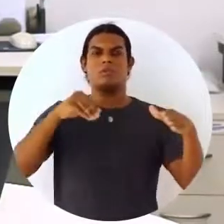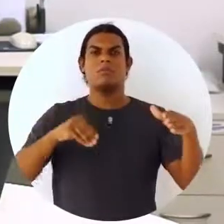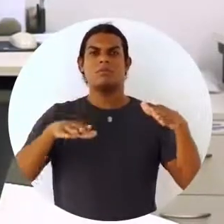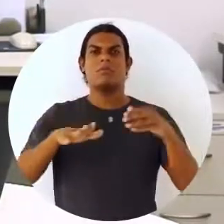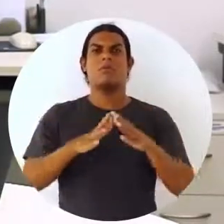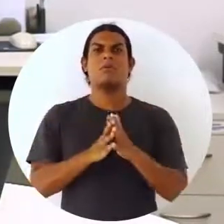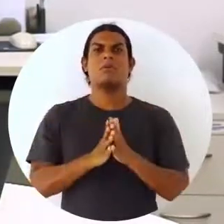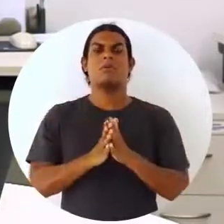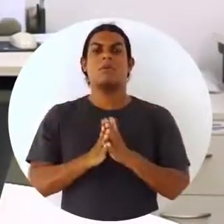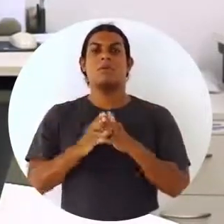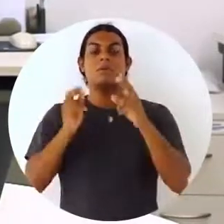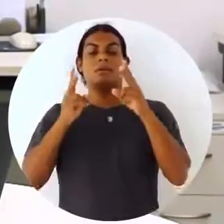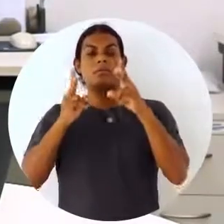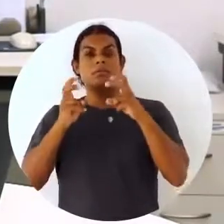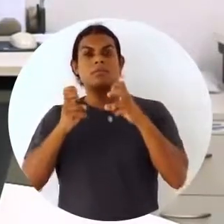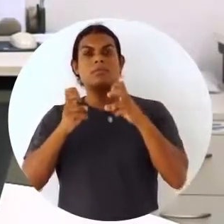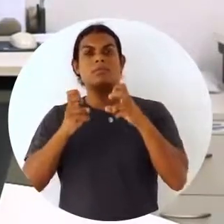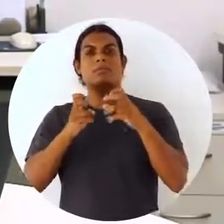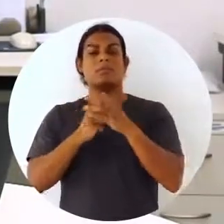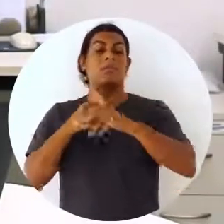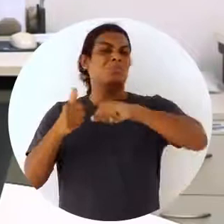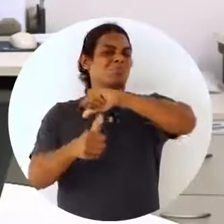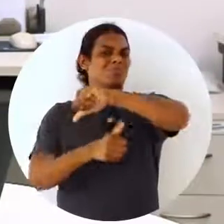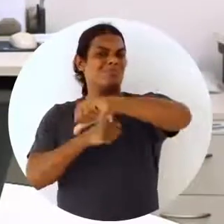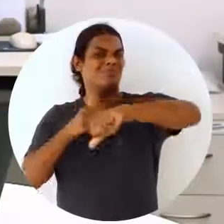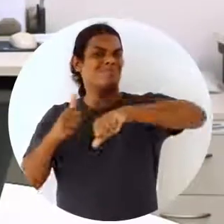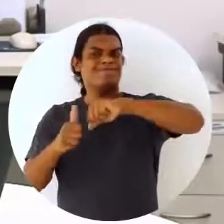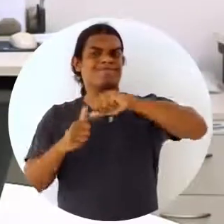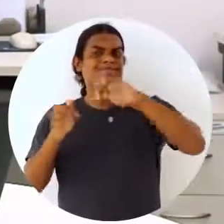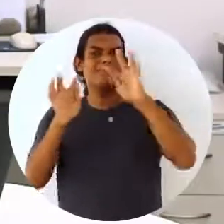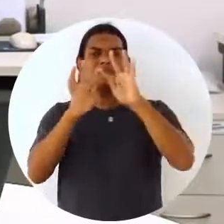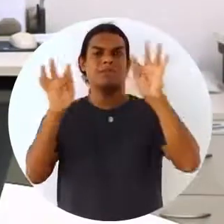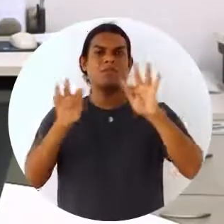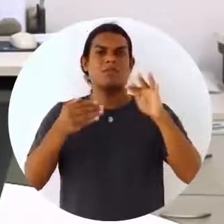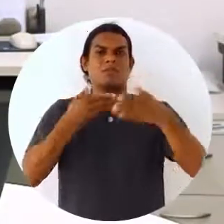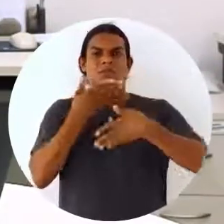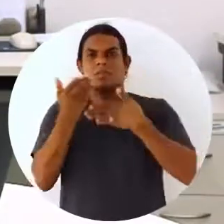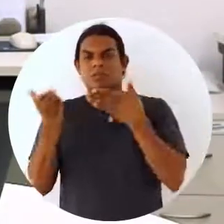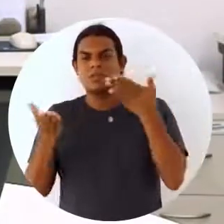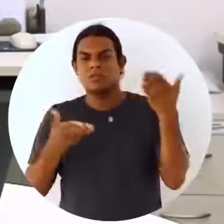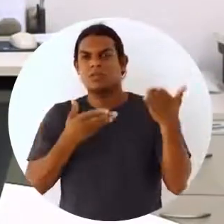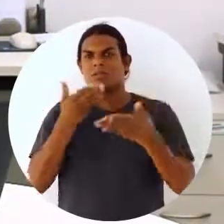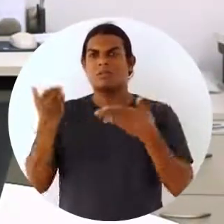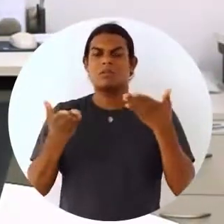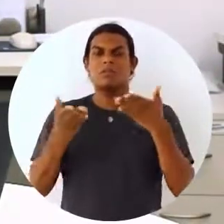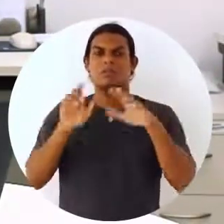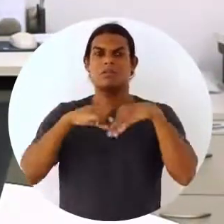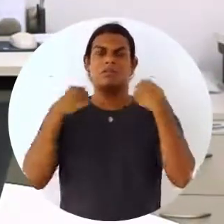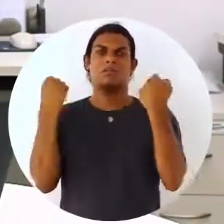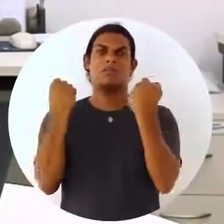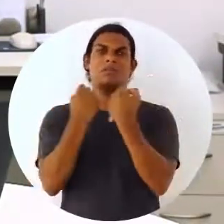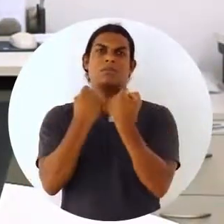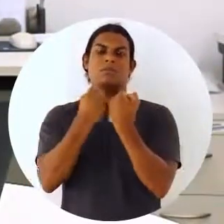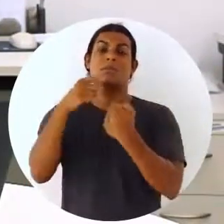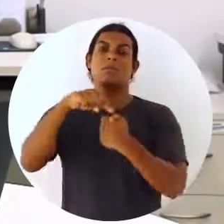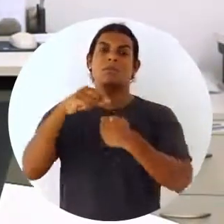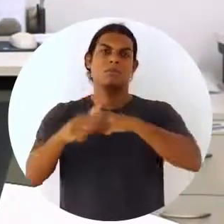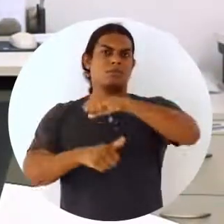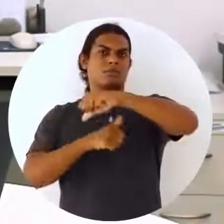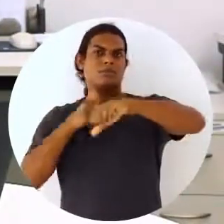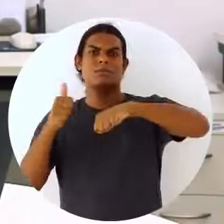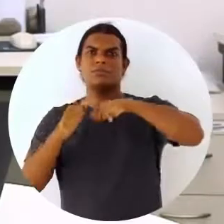usuários, elas modificaram completamente o seu conceito de como atender. Então, essa mudança, ela não